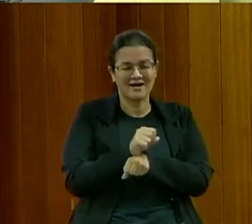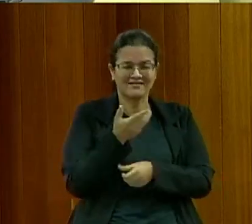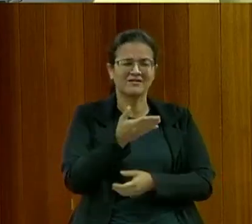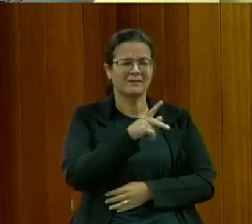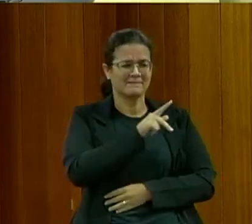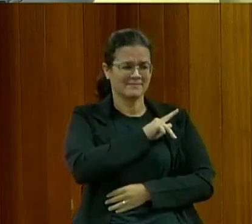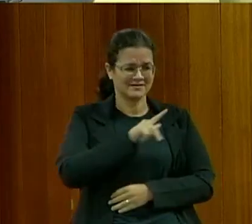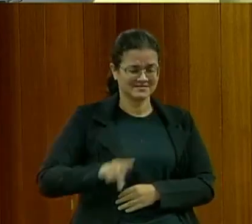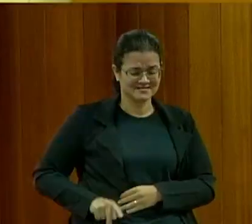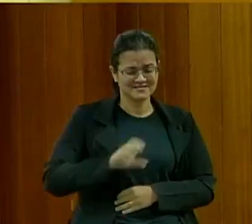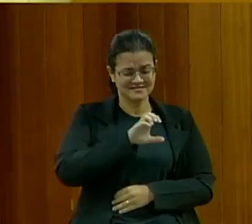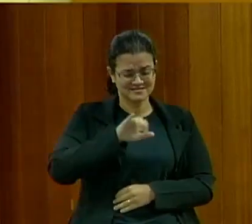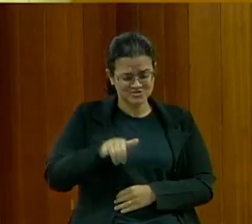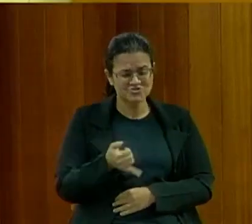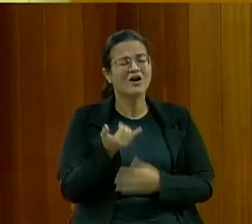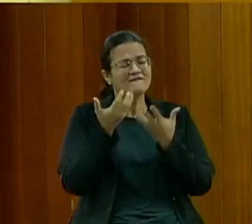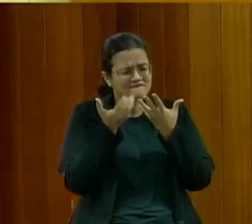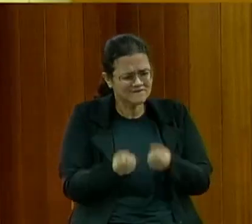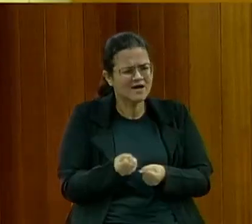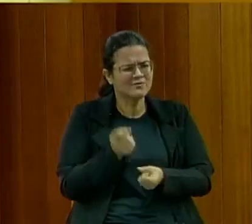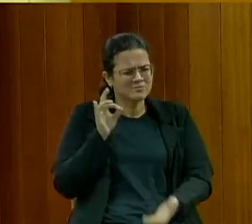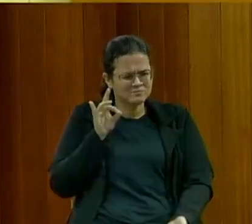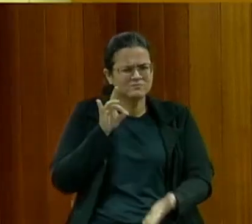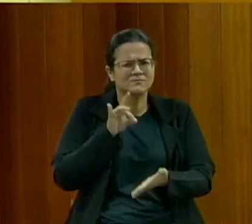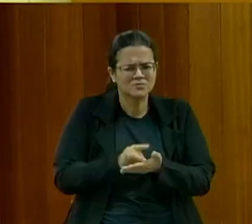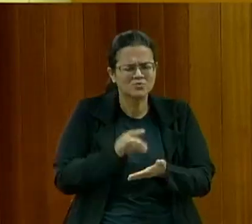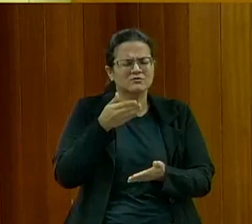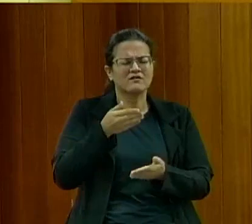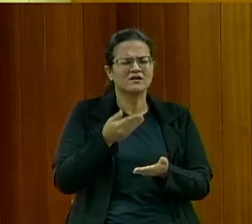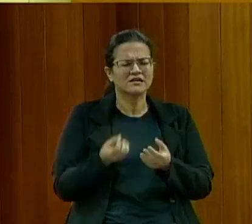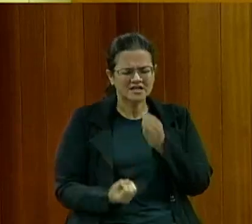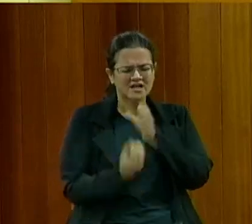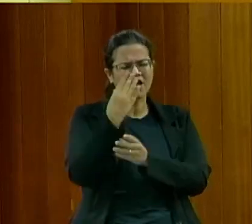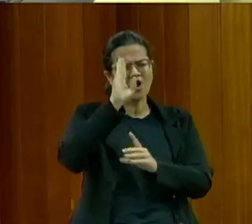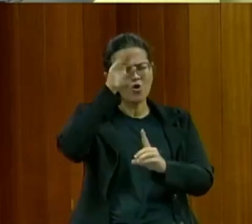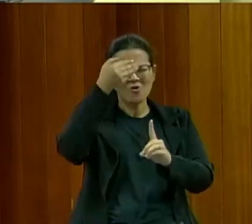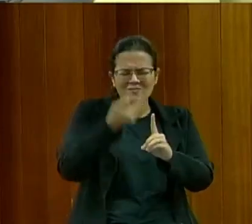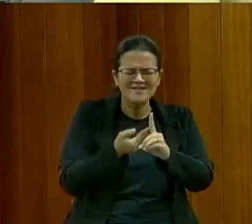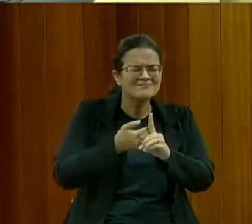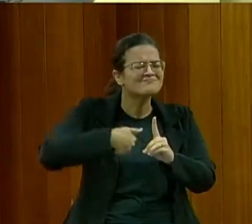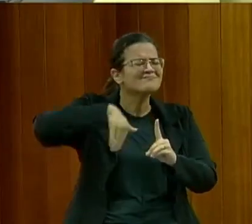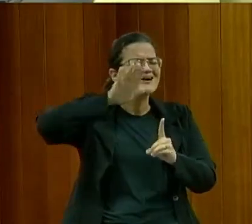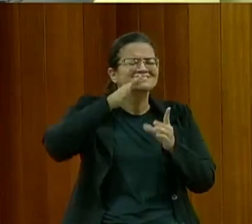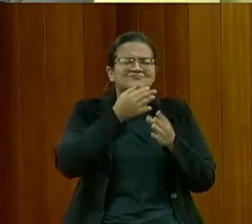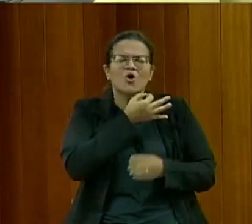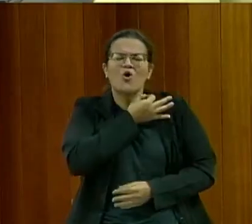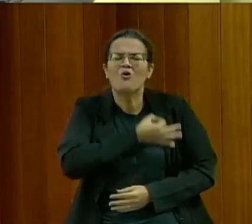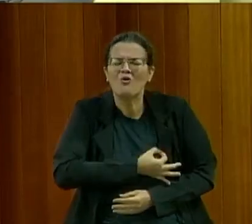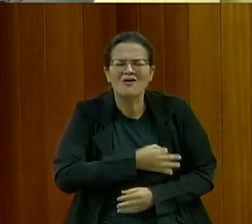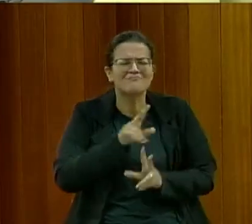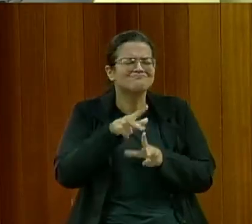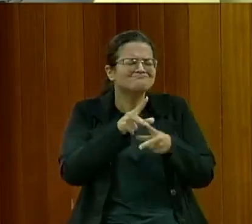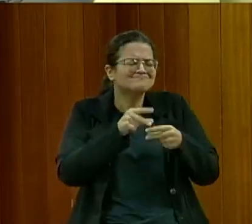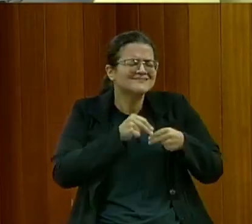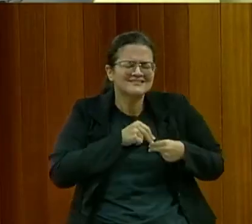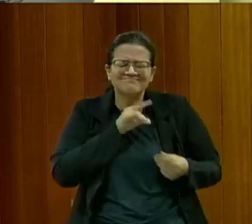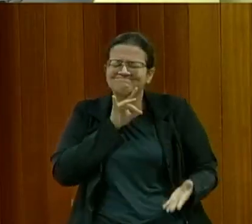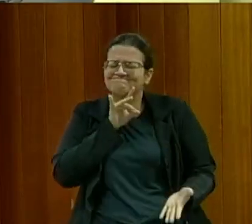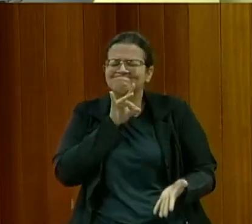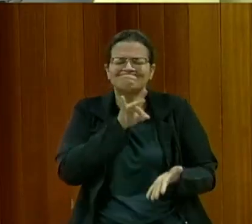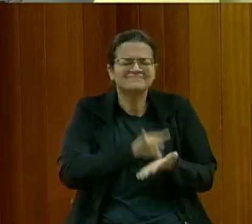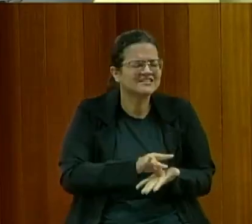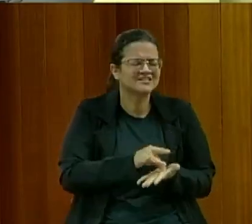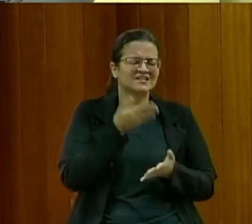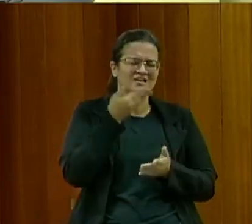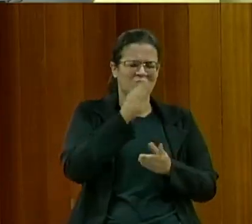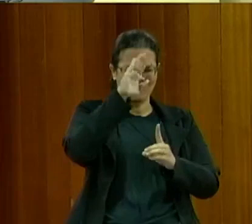colocar prática na homenagem mais justa, mais honrada, mais merecida, mais tudo, mais digna, que esse poder já possa ter dado